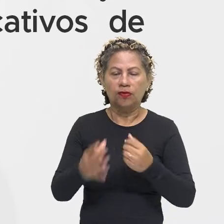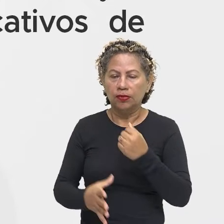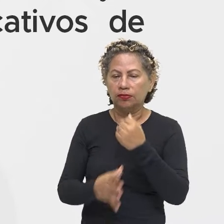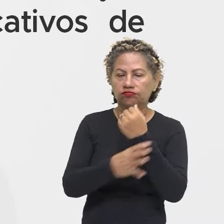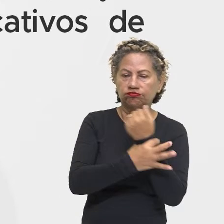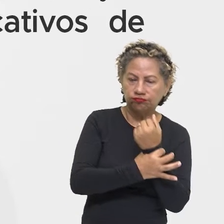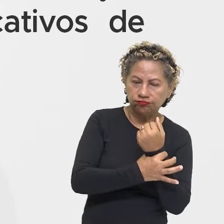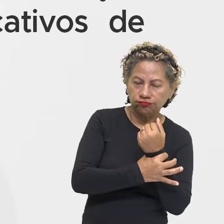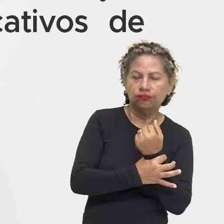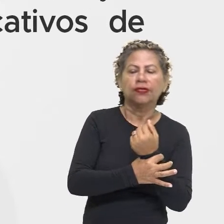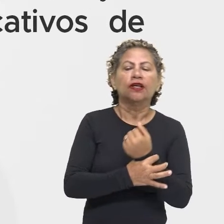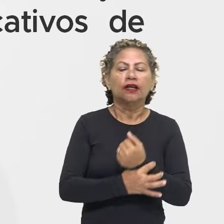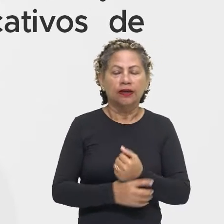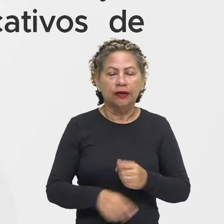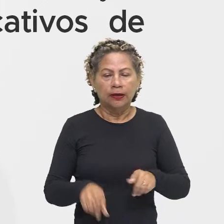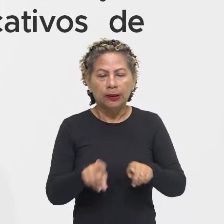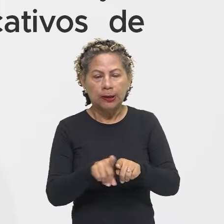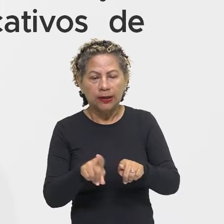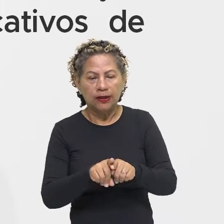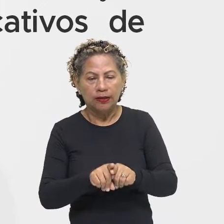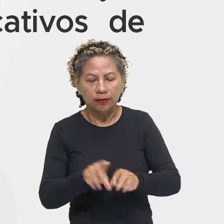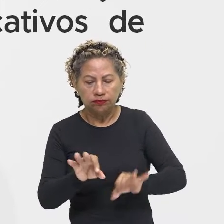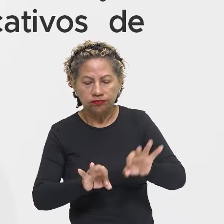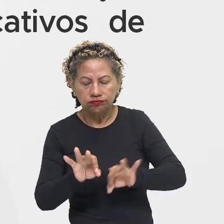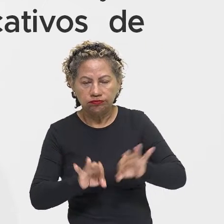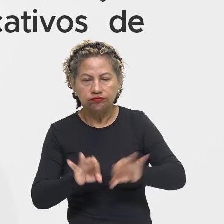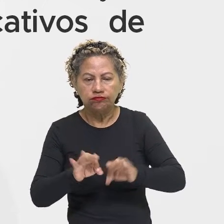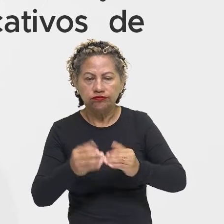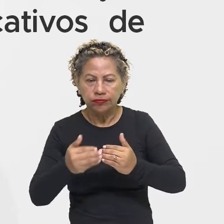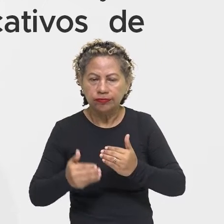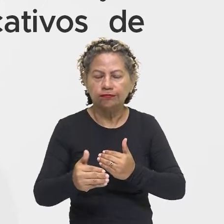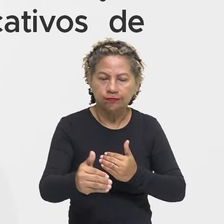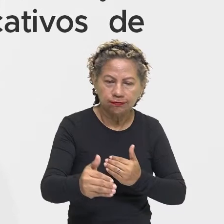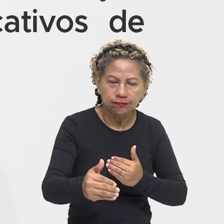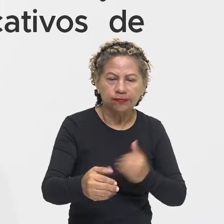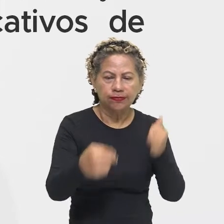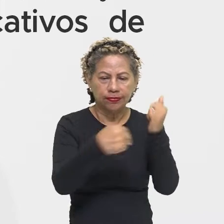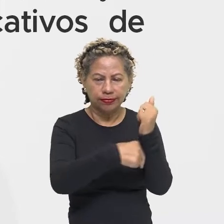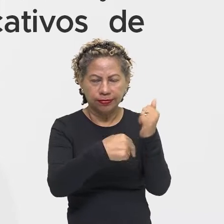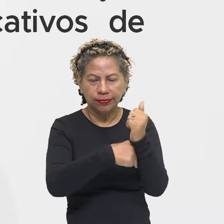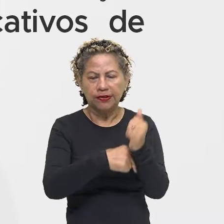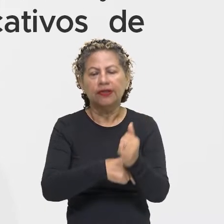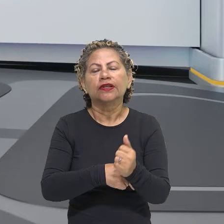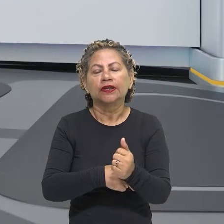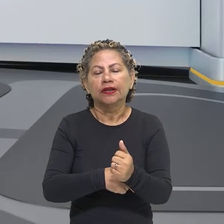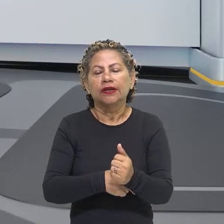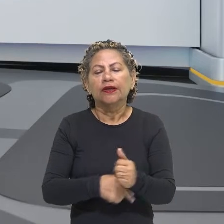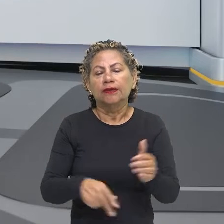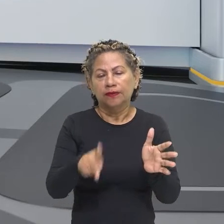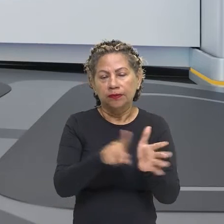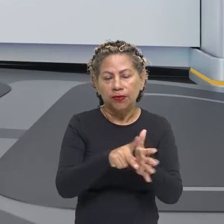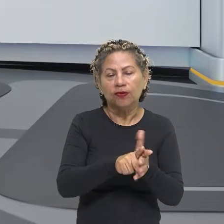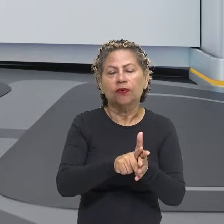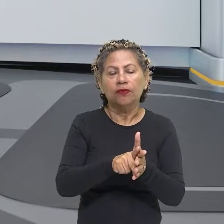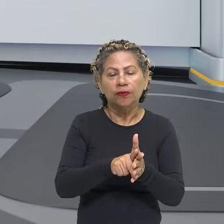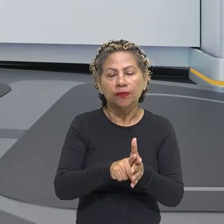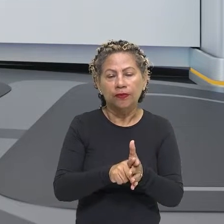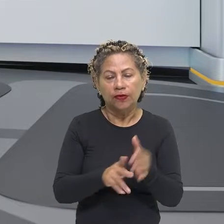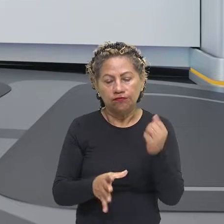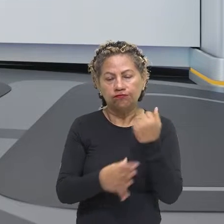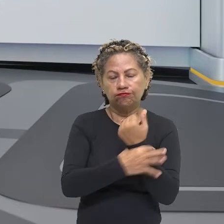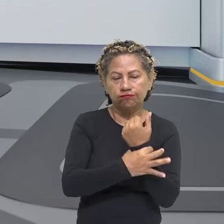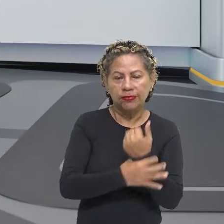de conhecimento que estudaremos hoje é proteção de dispositivos digitais. E no detalhamento